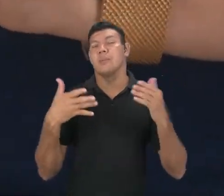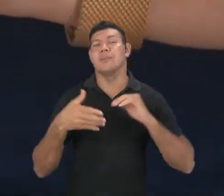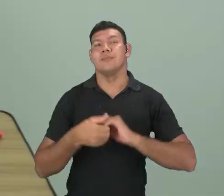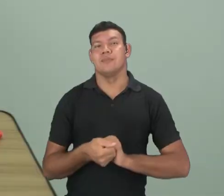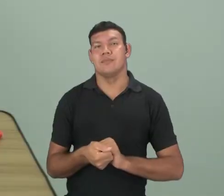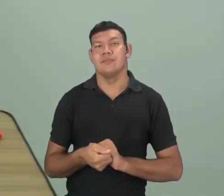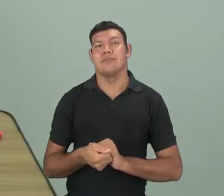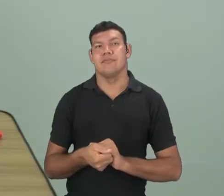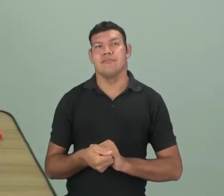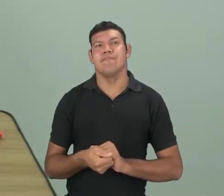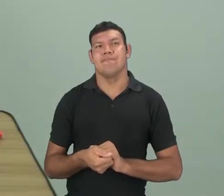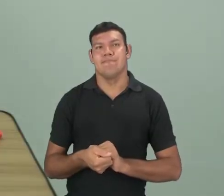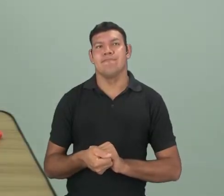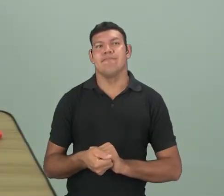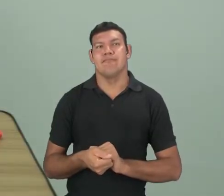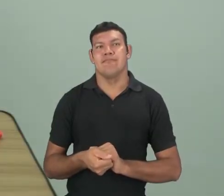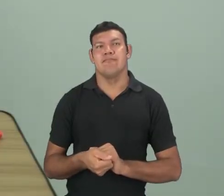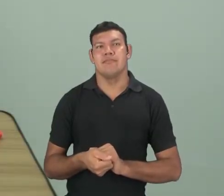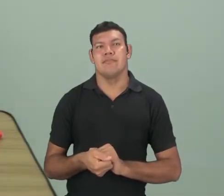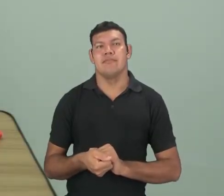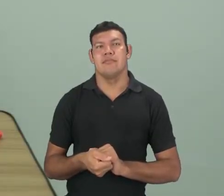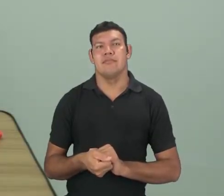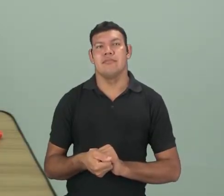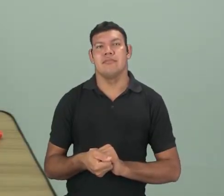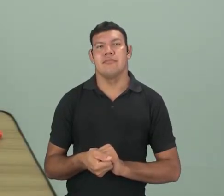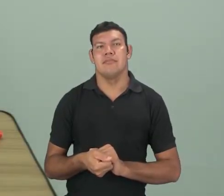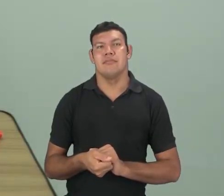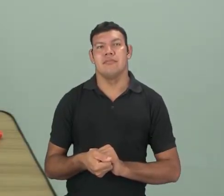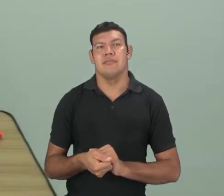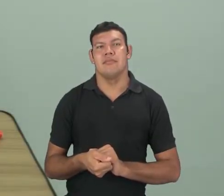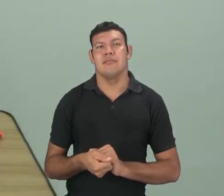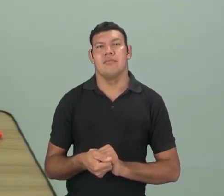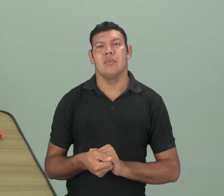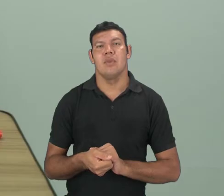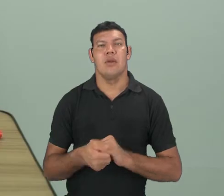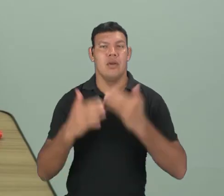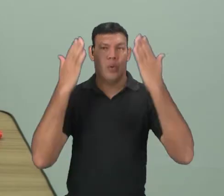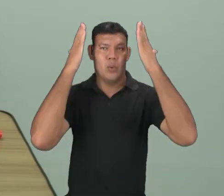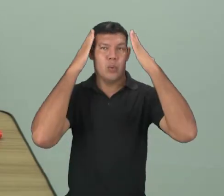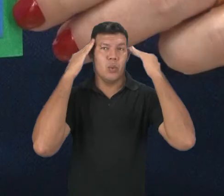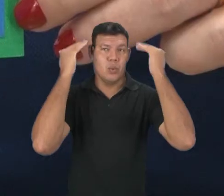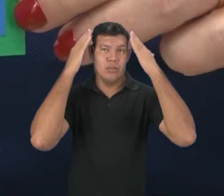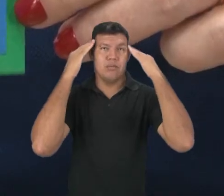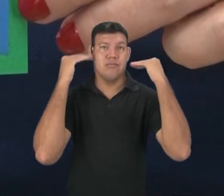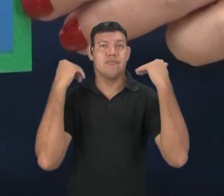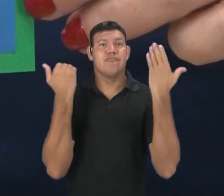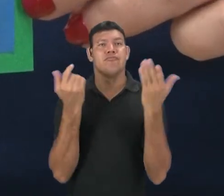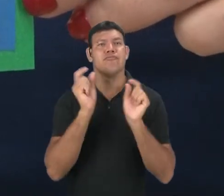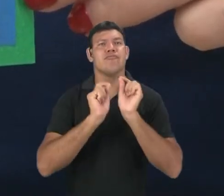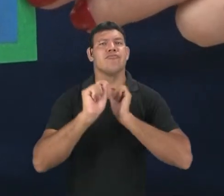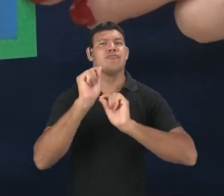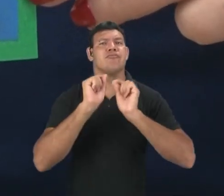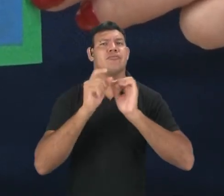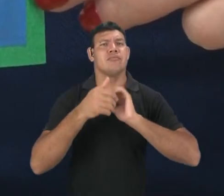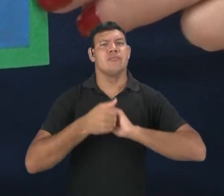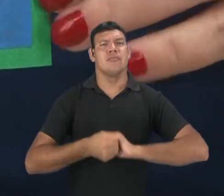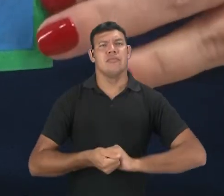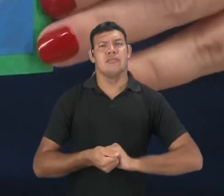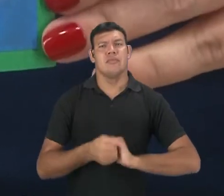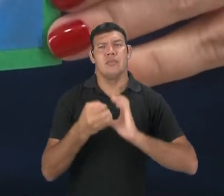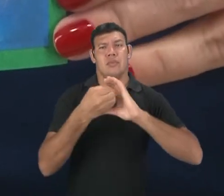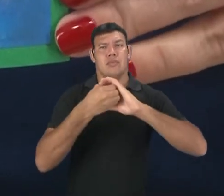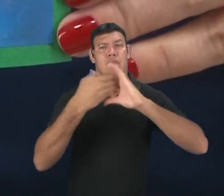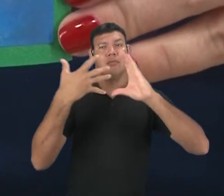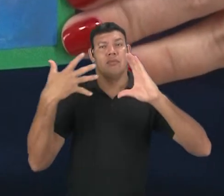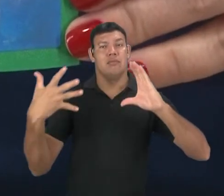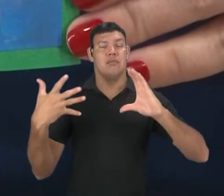tá vendo o tamanho do cabelo dessa personagem? Com quem que nós podemos dizer que ela é? Uma